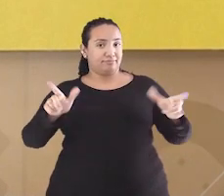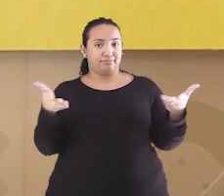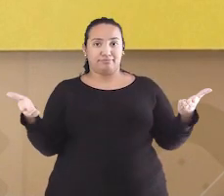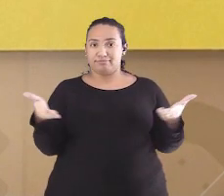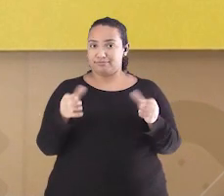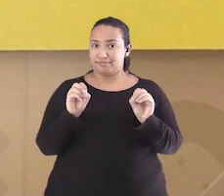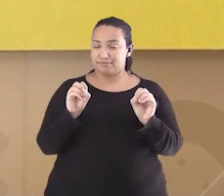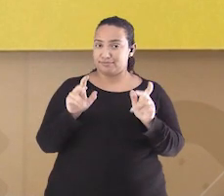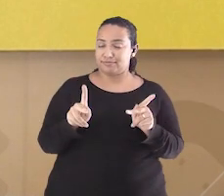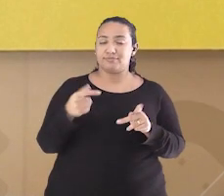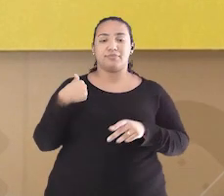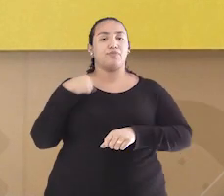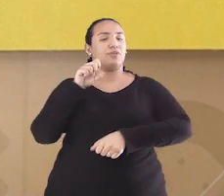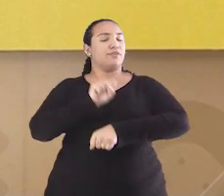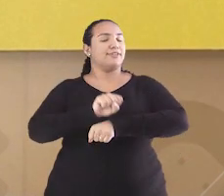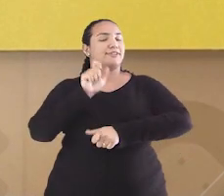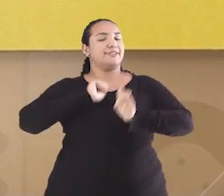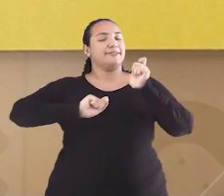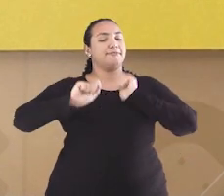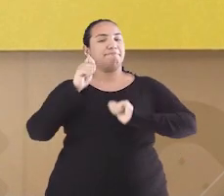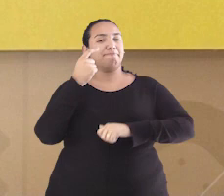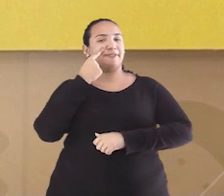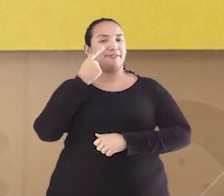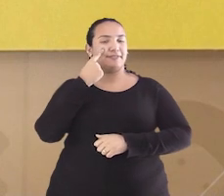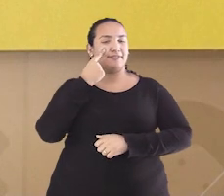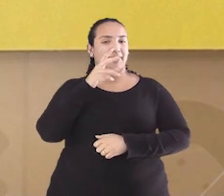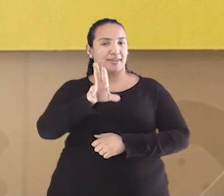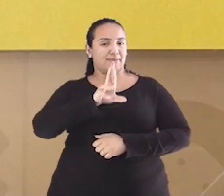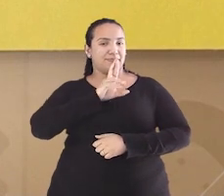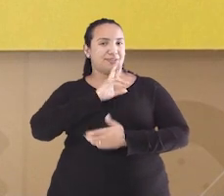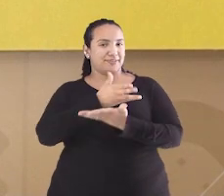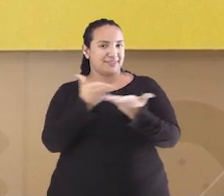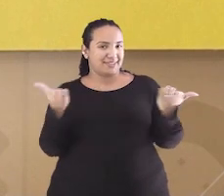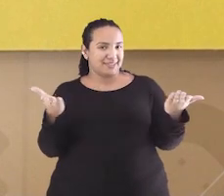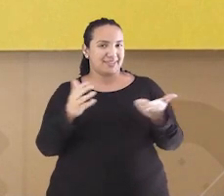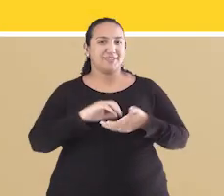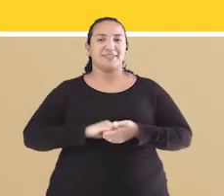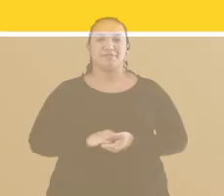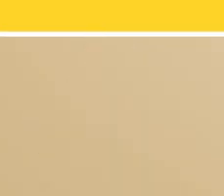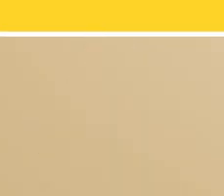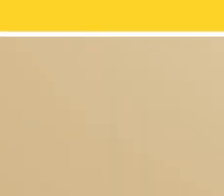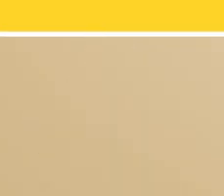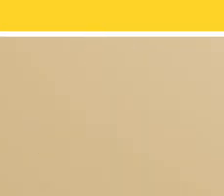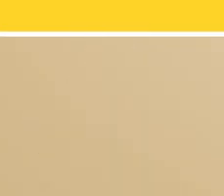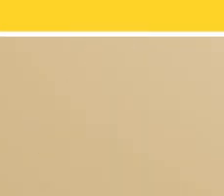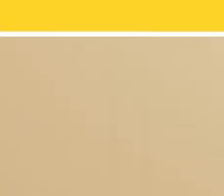Code aqui, ok? Eu vou esperar ansioso para ver e ouvir as suas respostas.